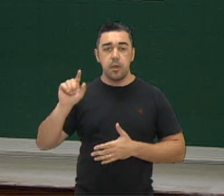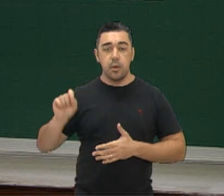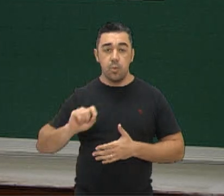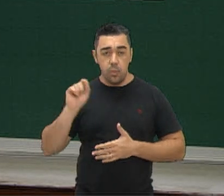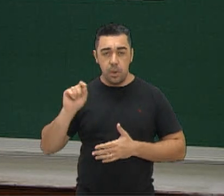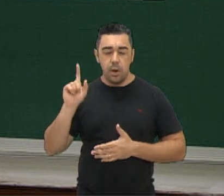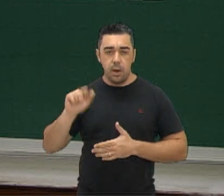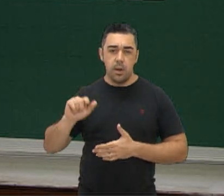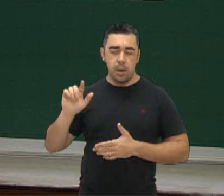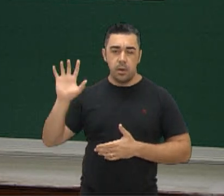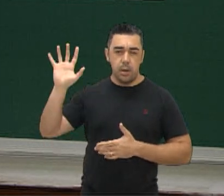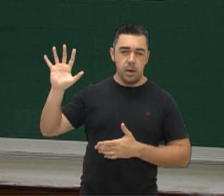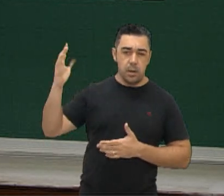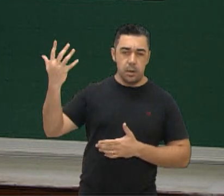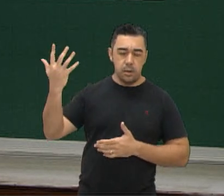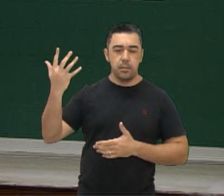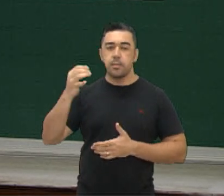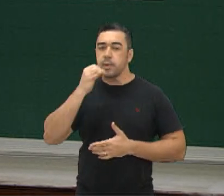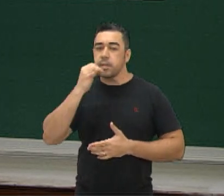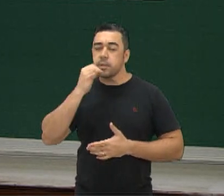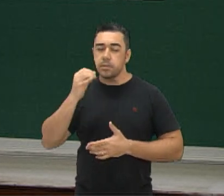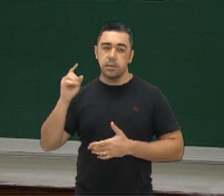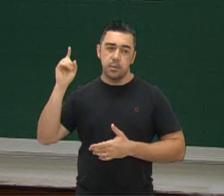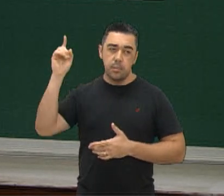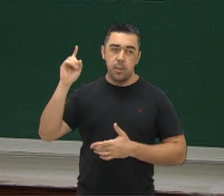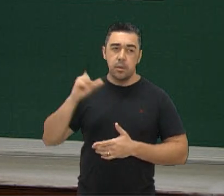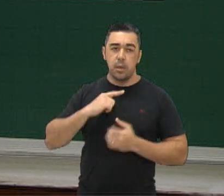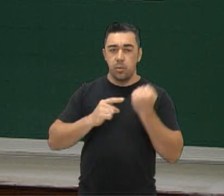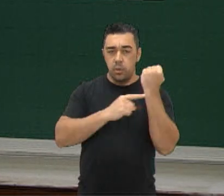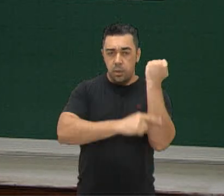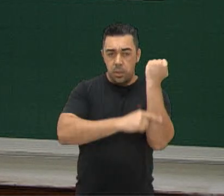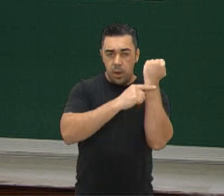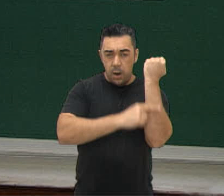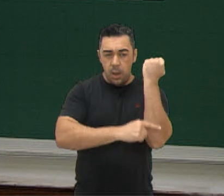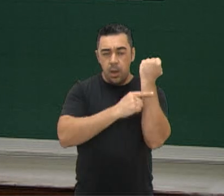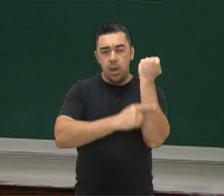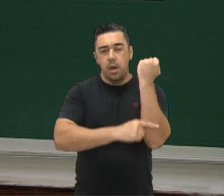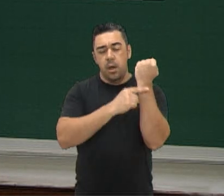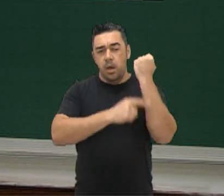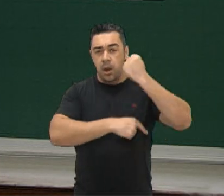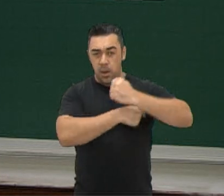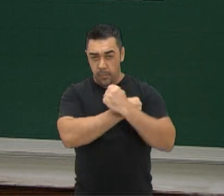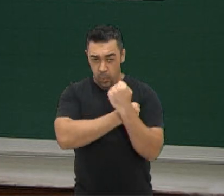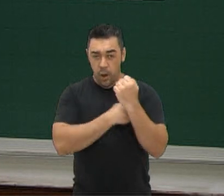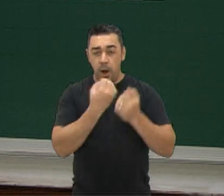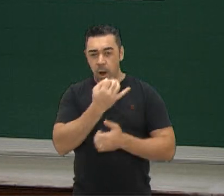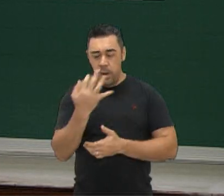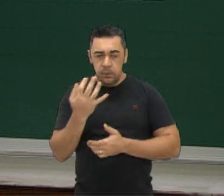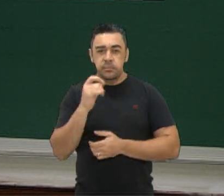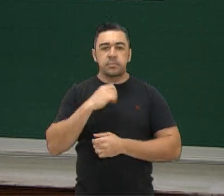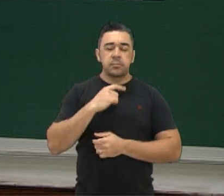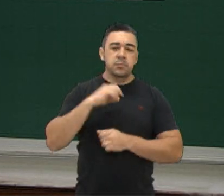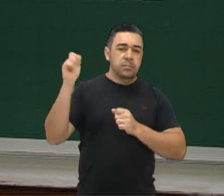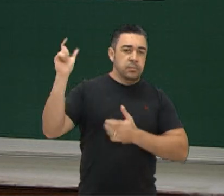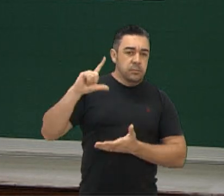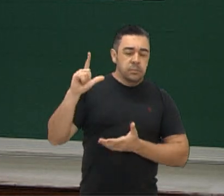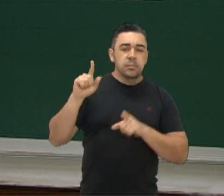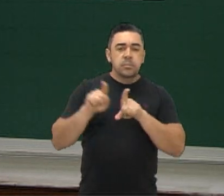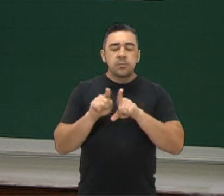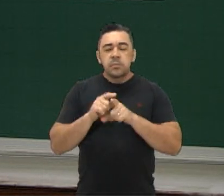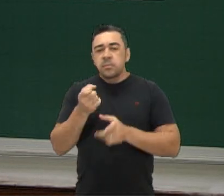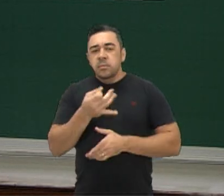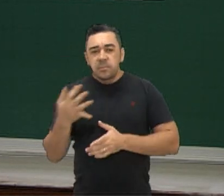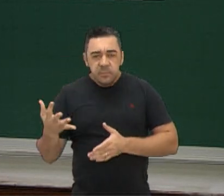relacionadas ao clima, né, como por exemplo o termômetro, o sol, os graus, né, então